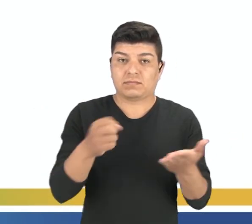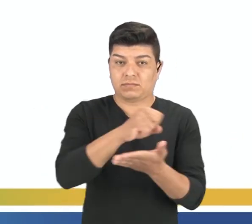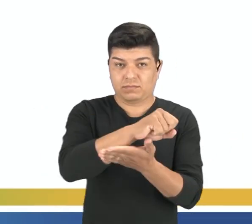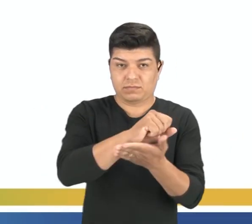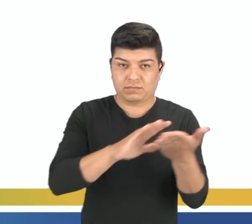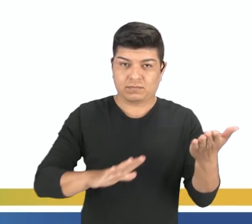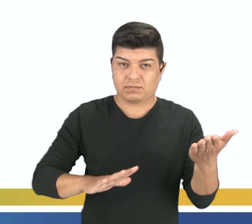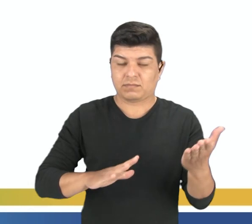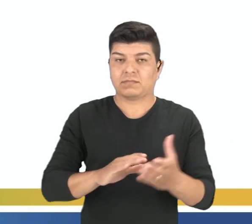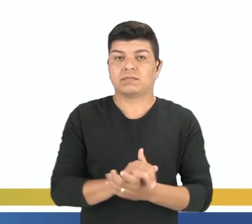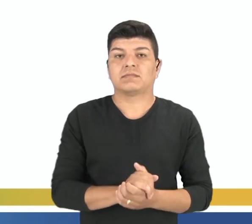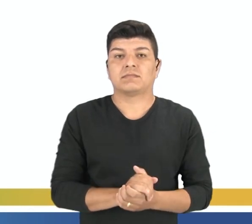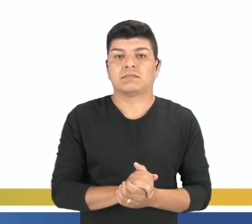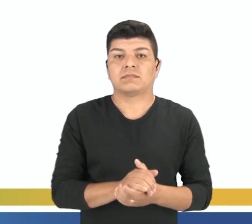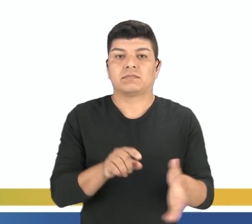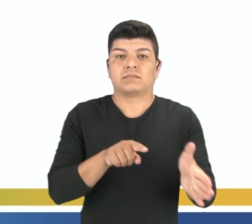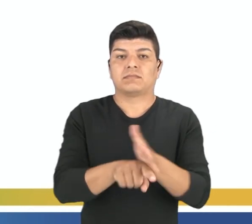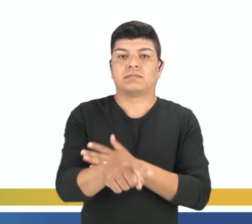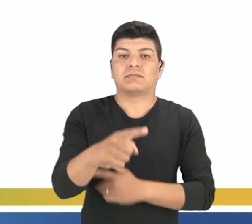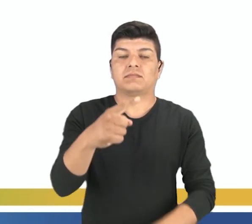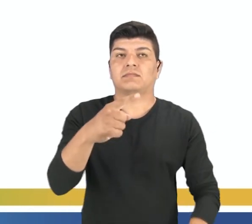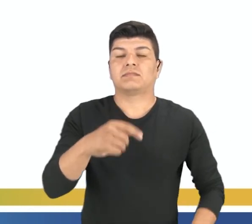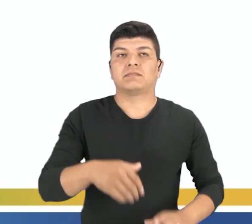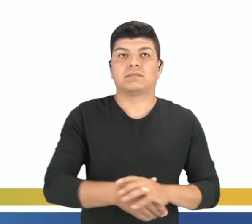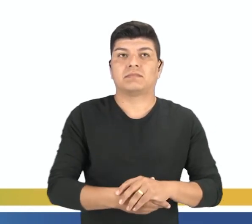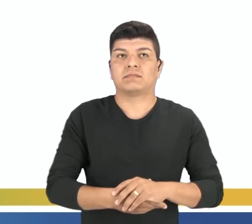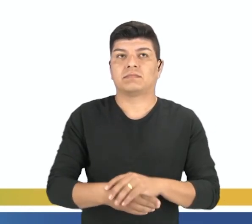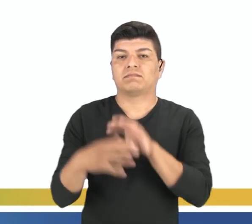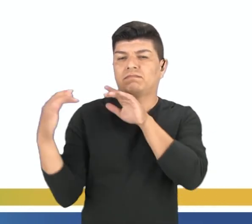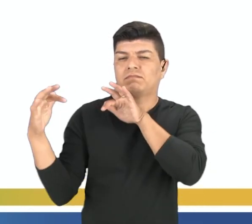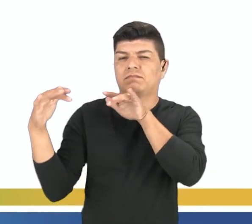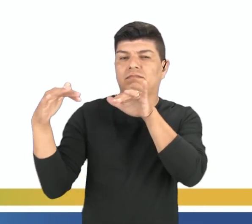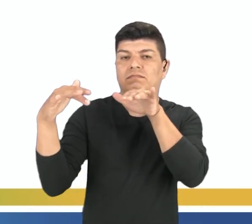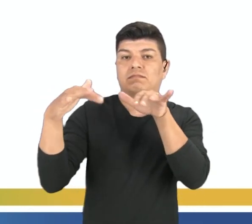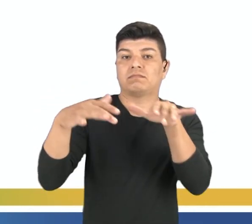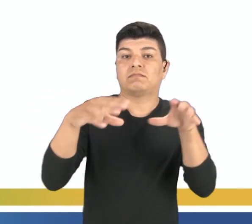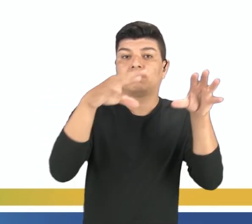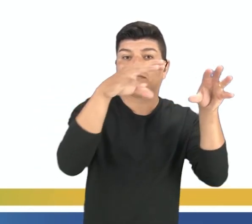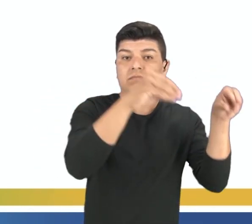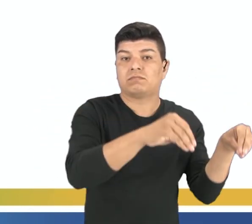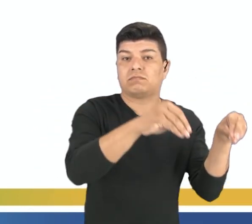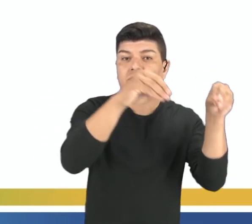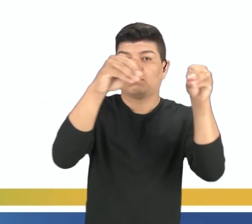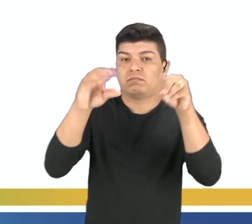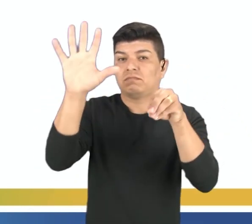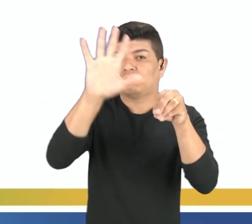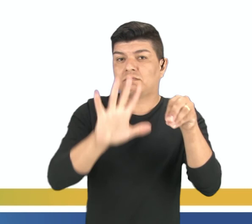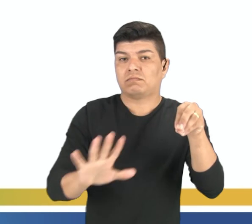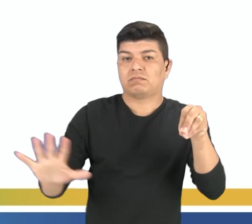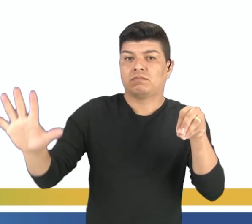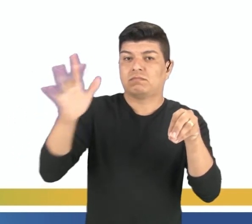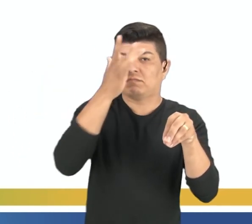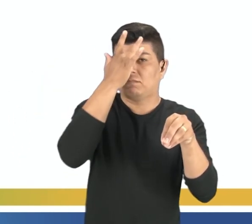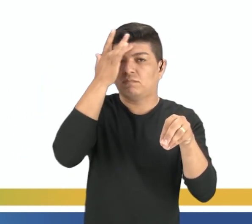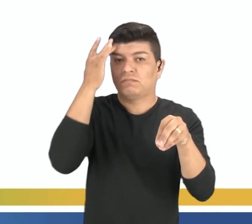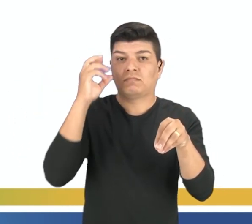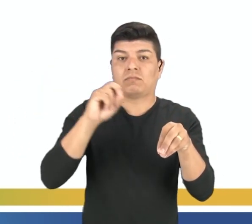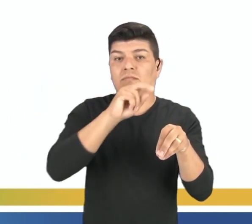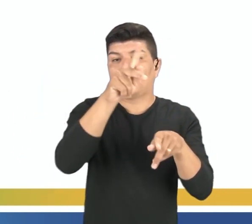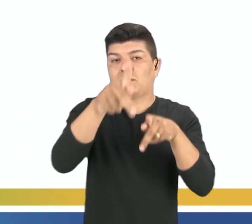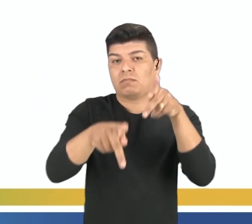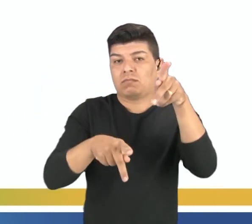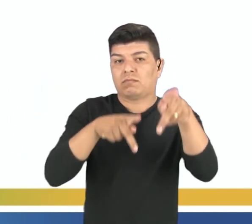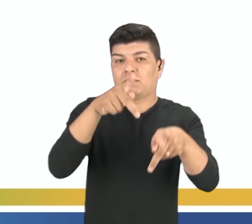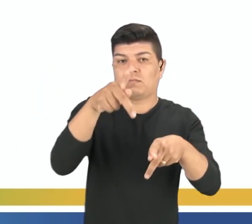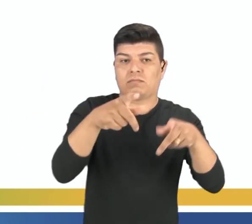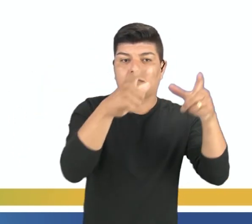Agora vamos aos nossos exercícios. Questão 1. Migração é o deslocamento espacial de um indivíduo ou de parte